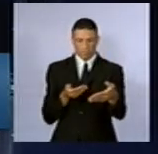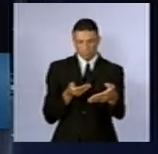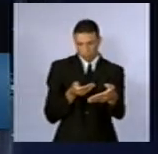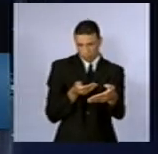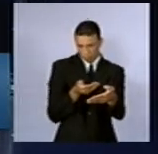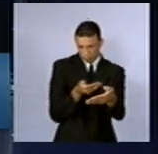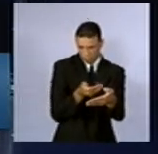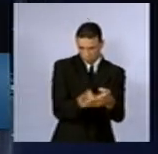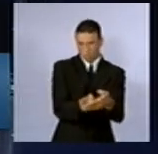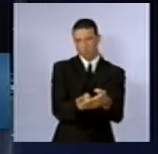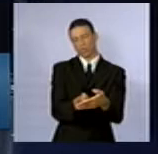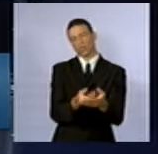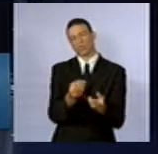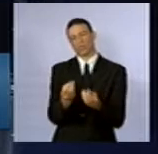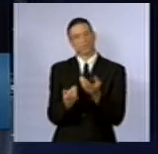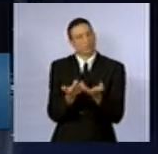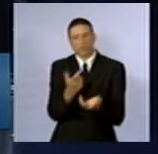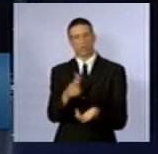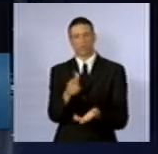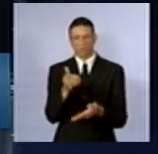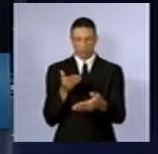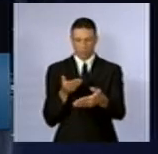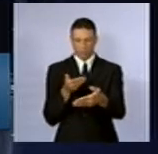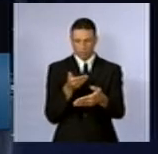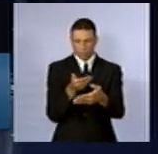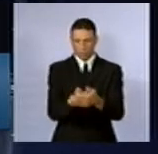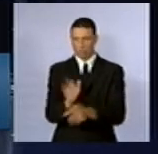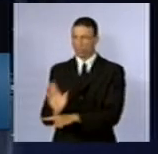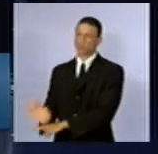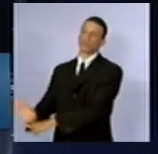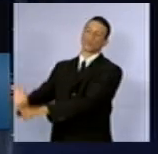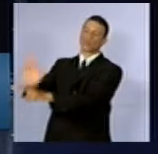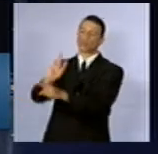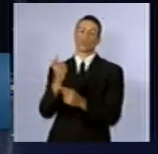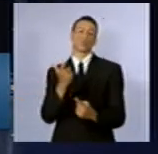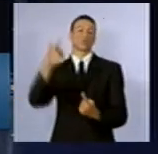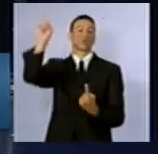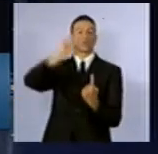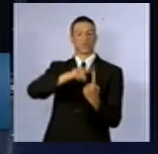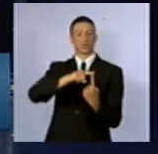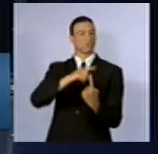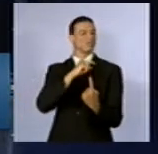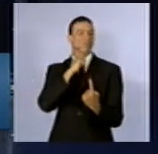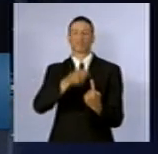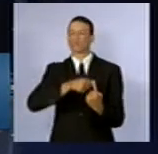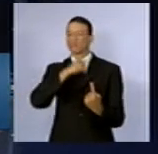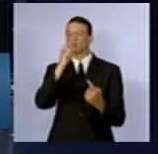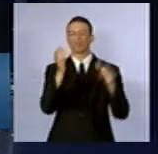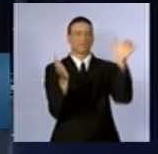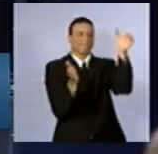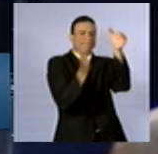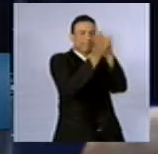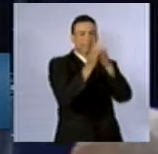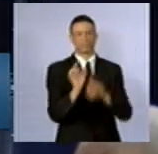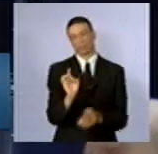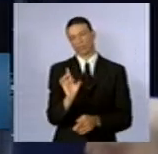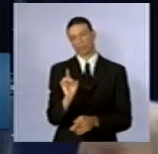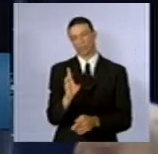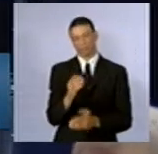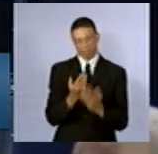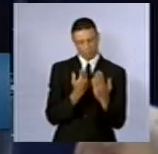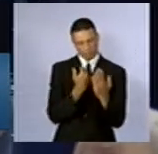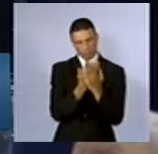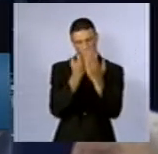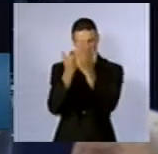condição de atender de uma outra forma, a não ser pelas linhas de transmissão à população. Aqui o resultado da análise,